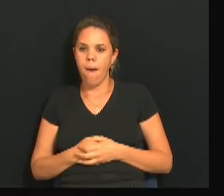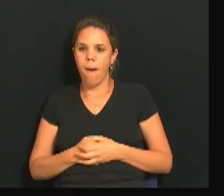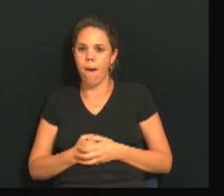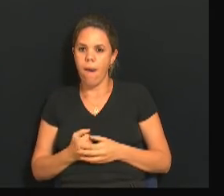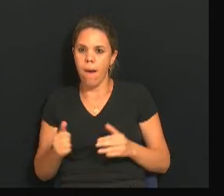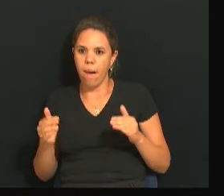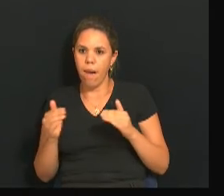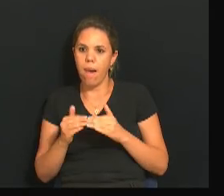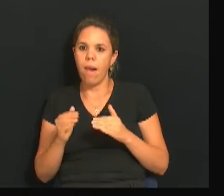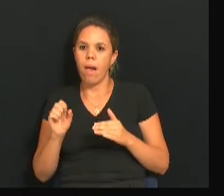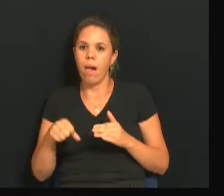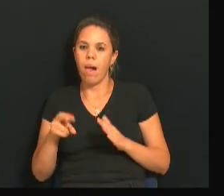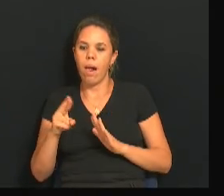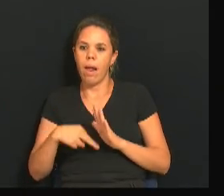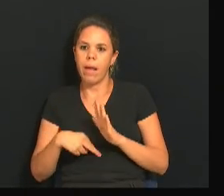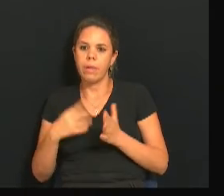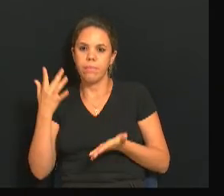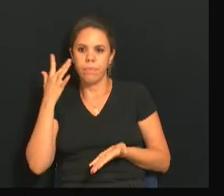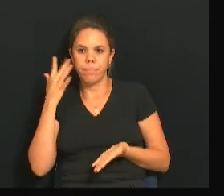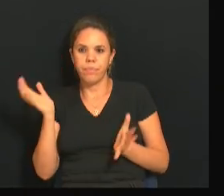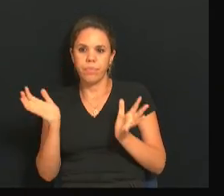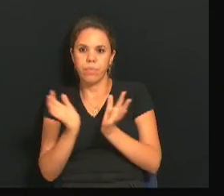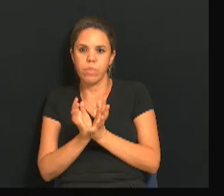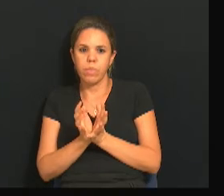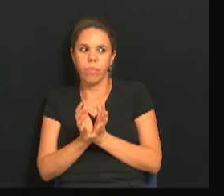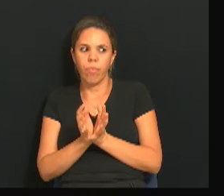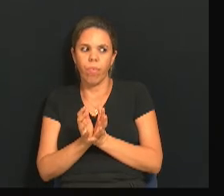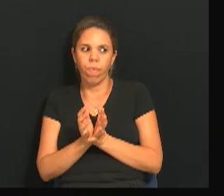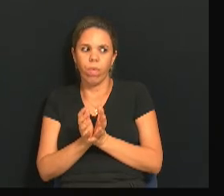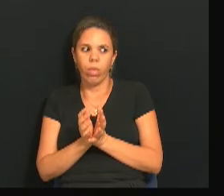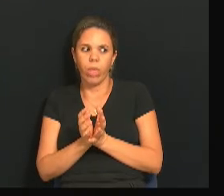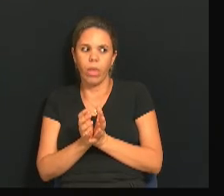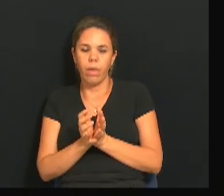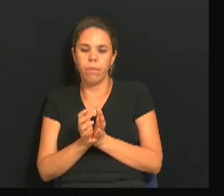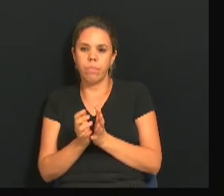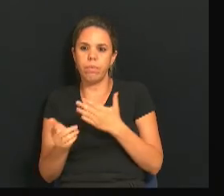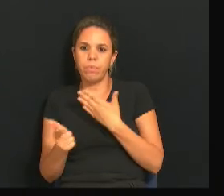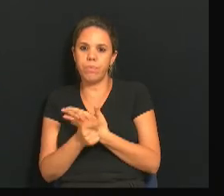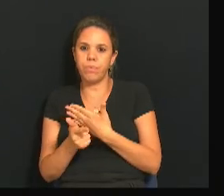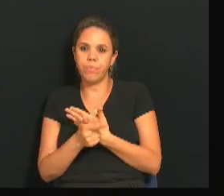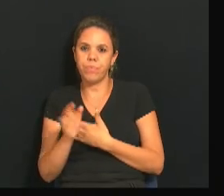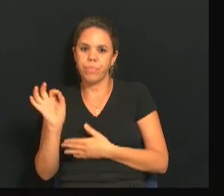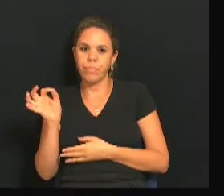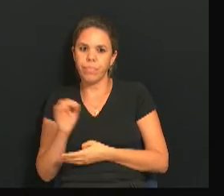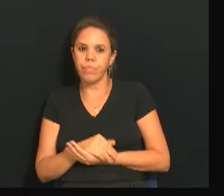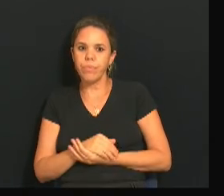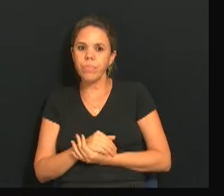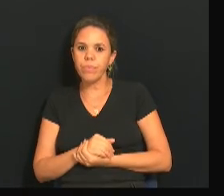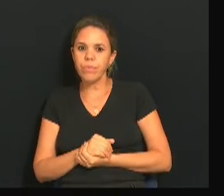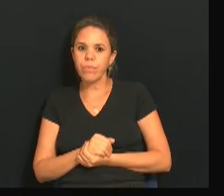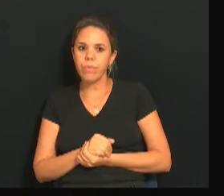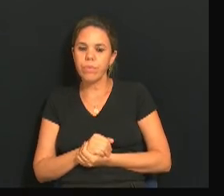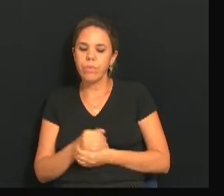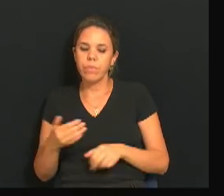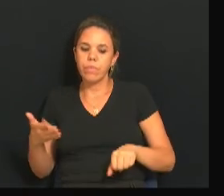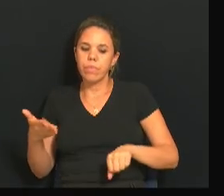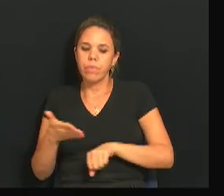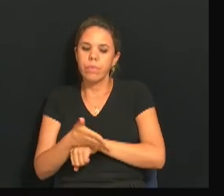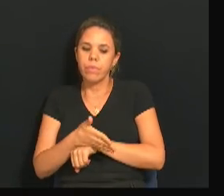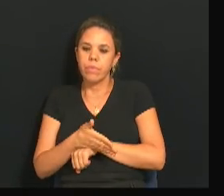com o relatório, acho que a comissão cumpre o papel, né, de, ao fazer essa visita, né, a